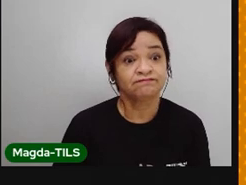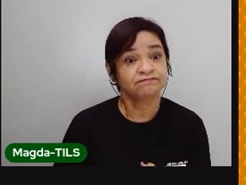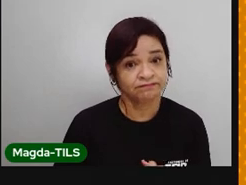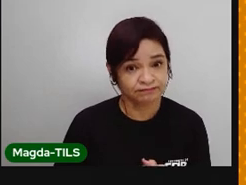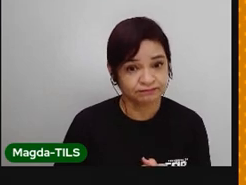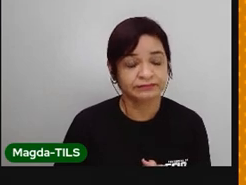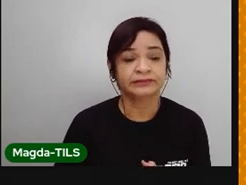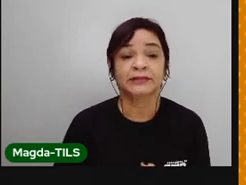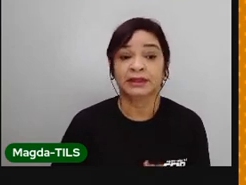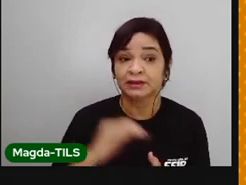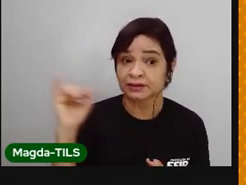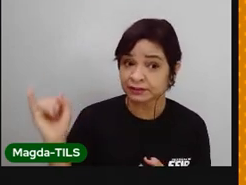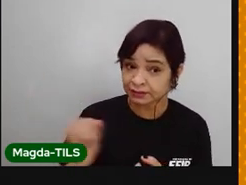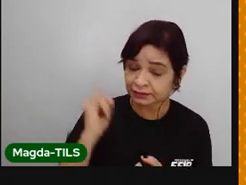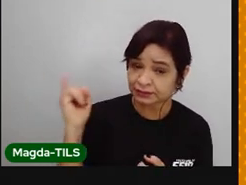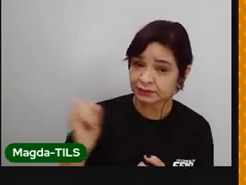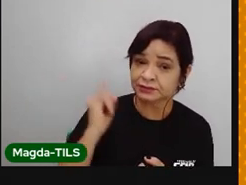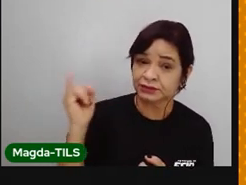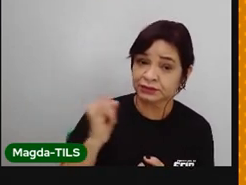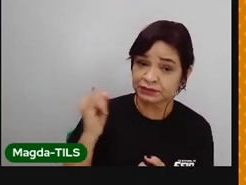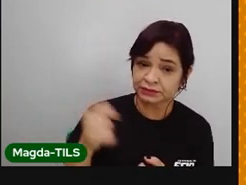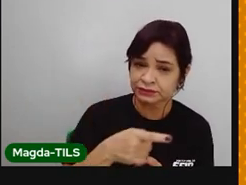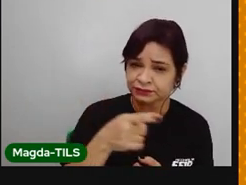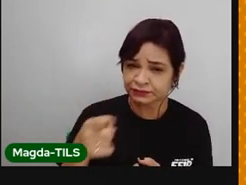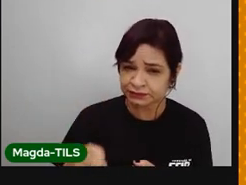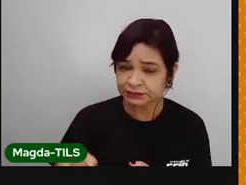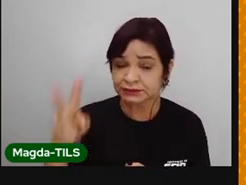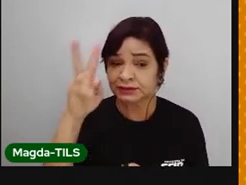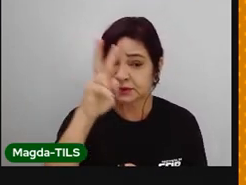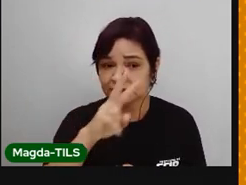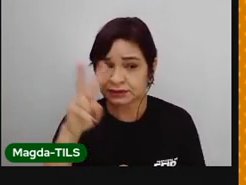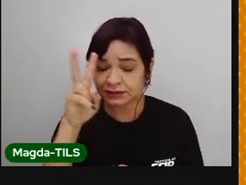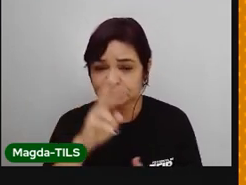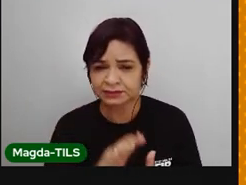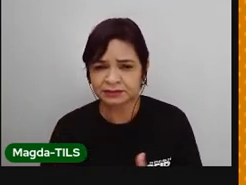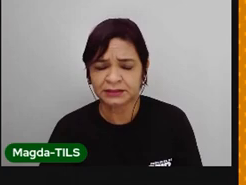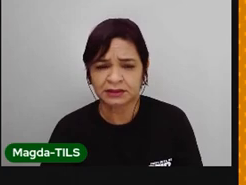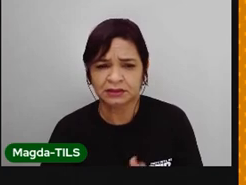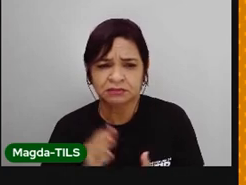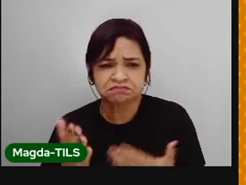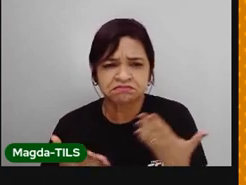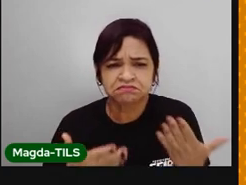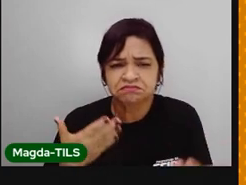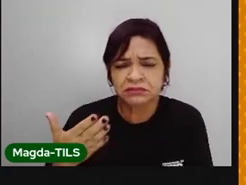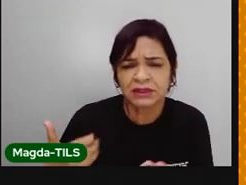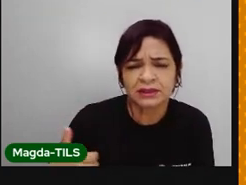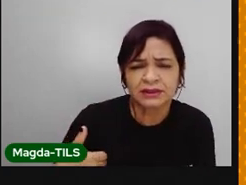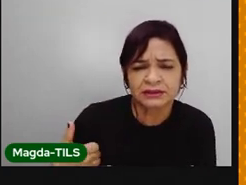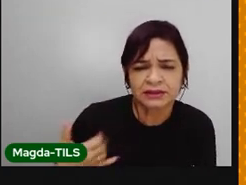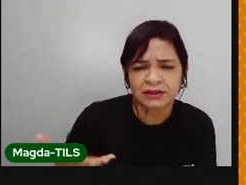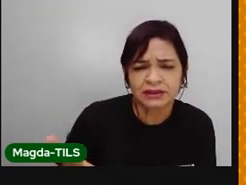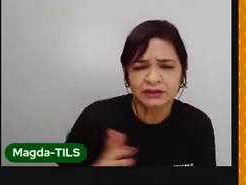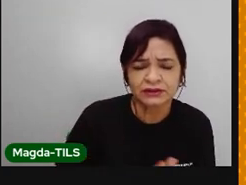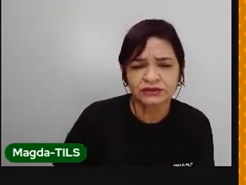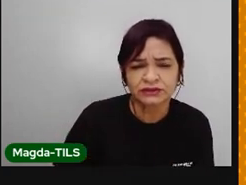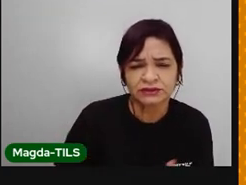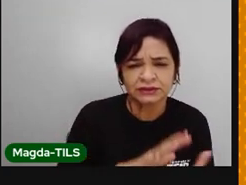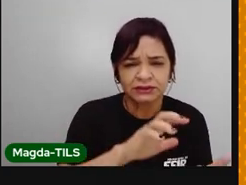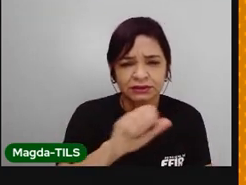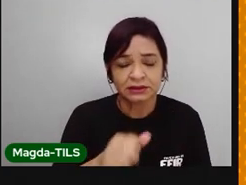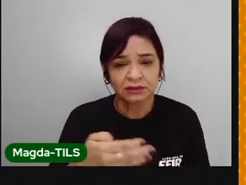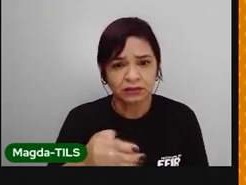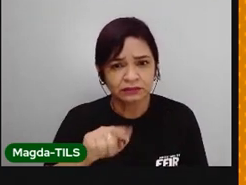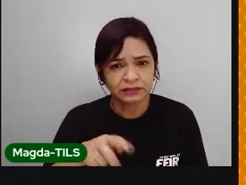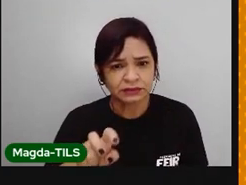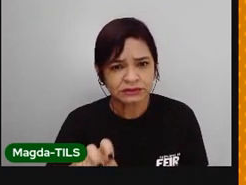Então, uma coisa que é importantíssima de vocês lembrarem. Então, estima-se que a idade aproximada da Terra seja de 4,5 bilhões de